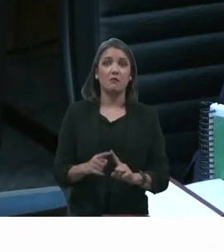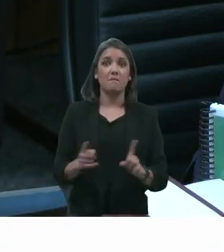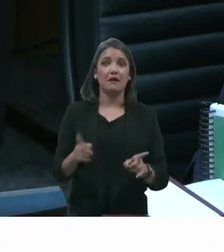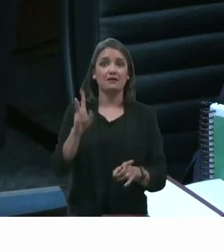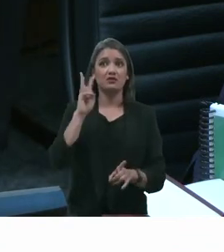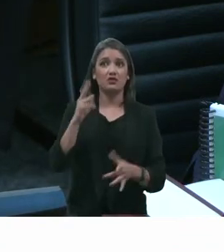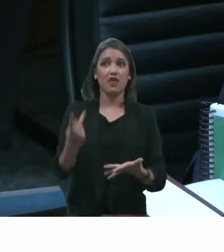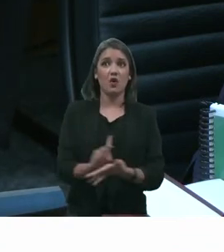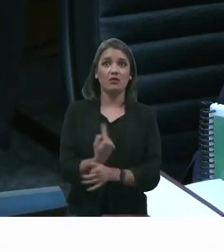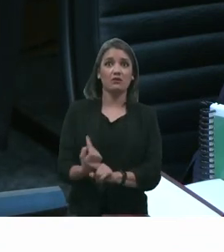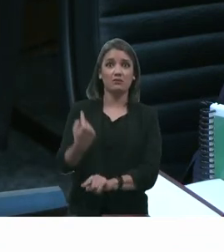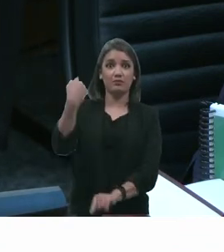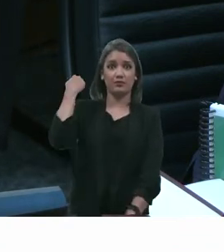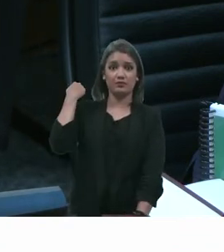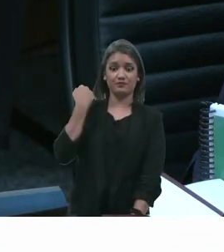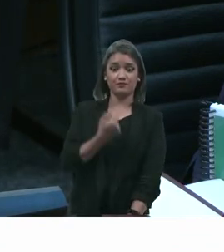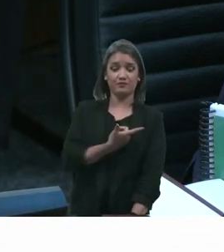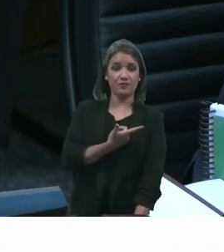no início de 2000?